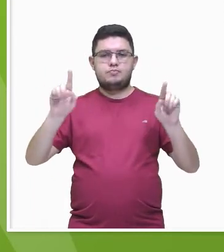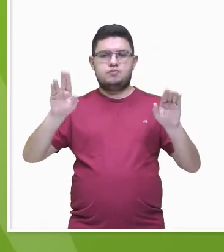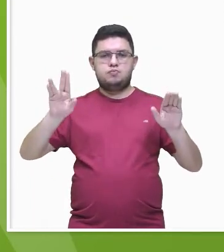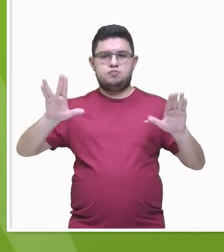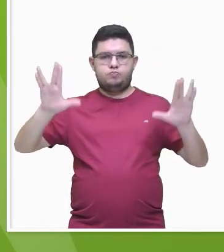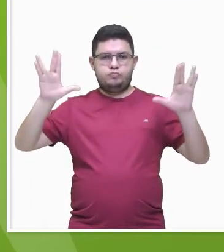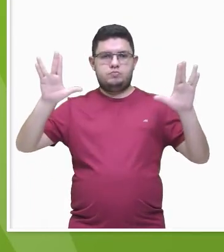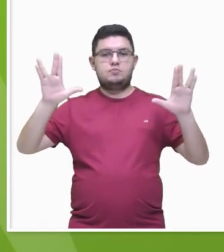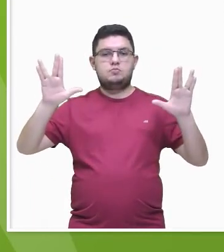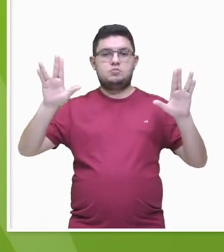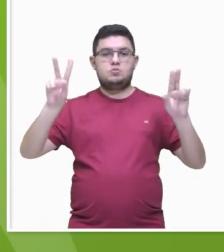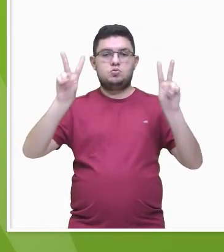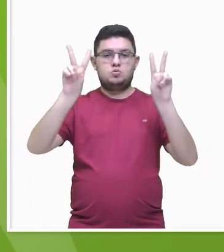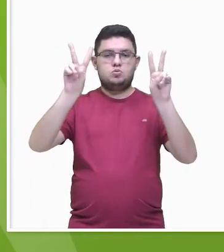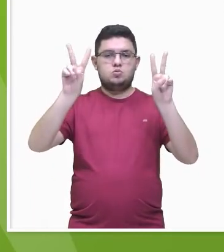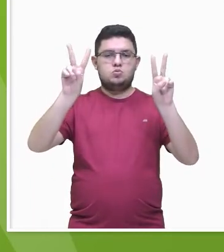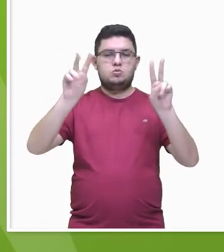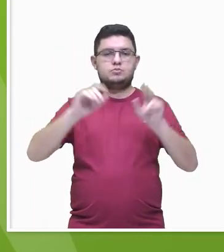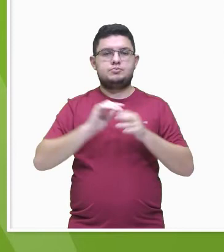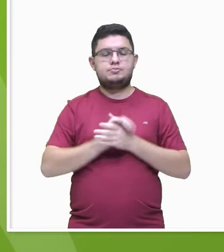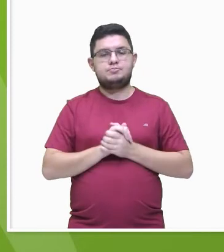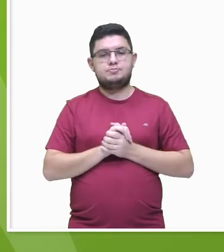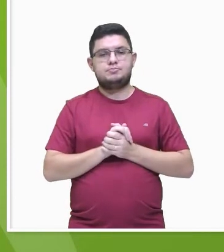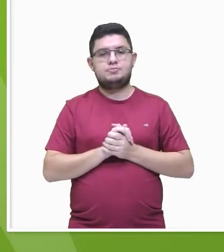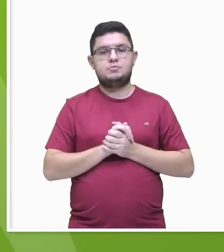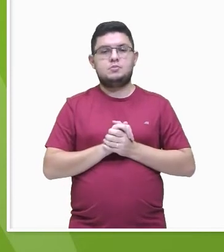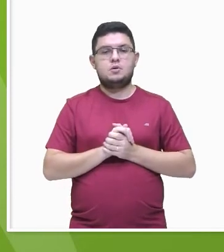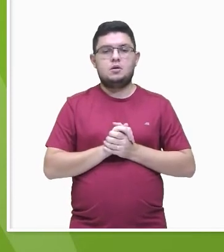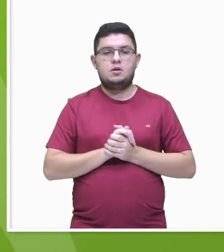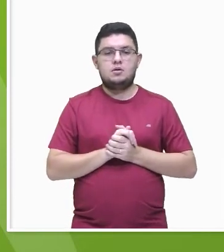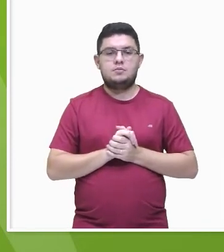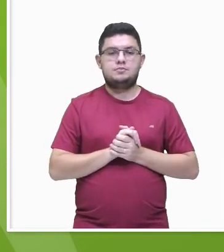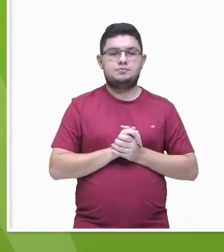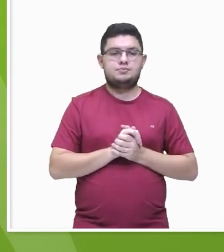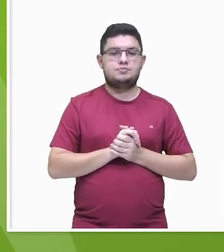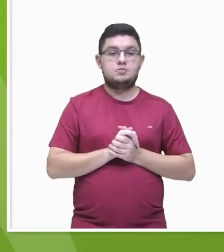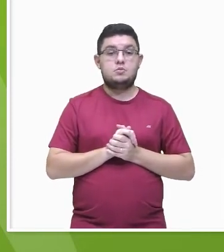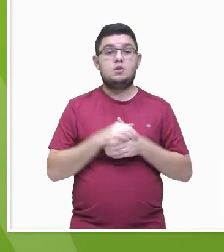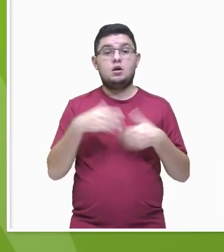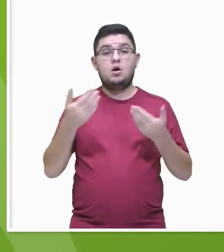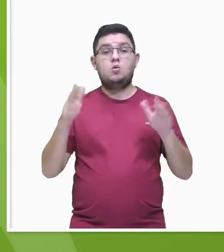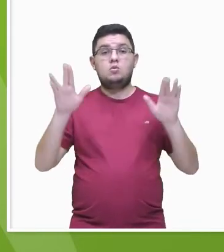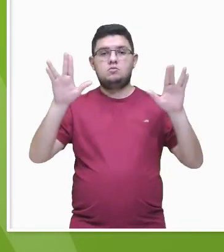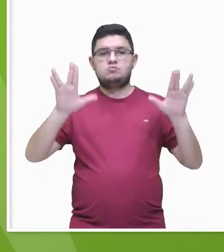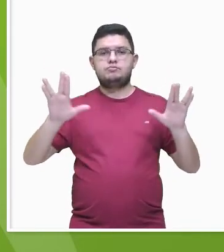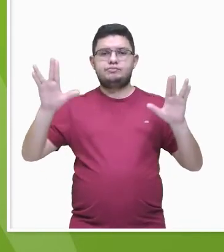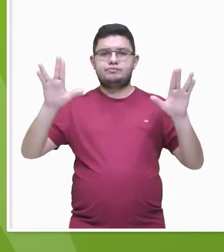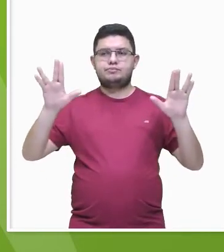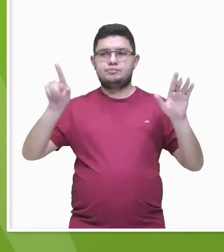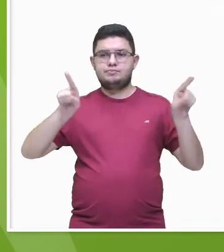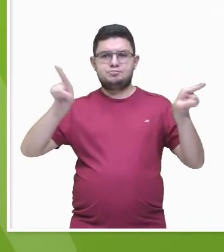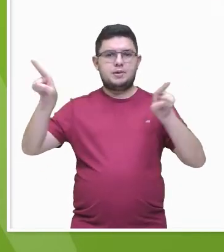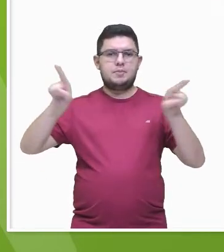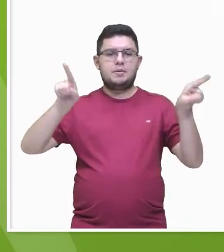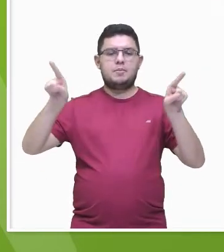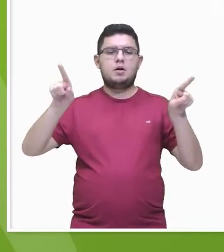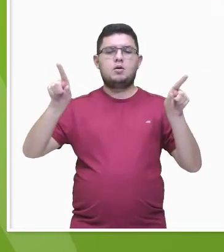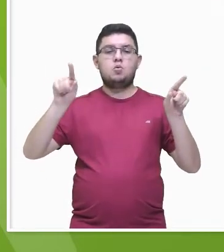isso a gente diz, né, que as estrelas do mar, elas têm essa capacidade de regeneração, que é a de